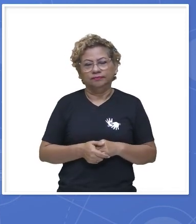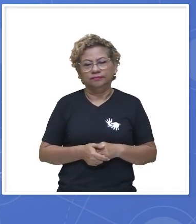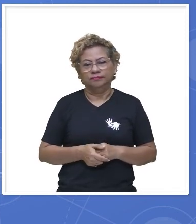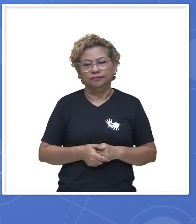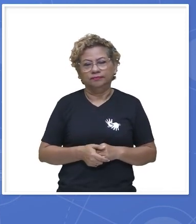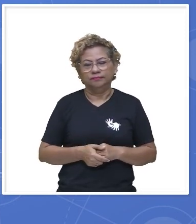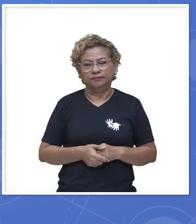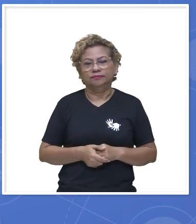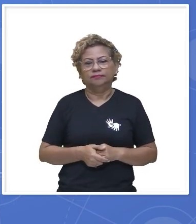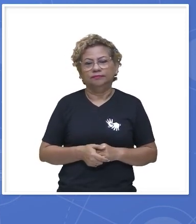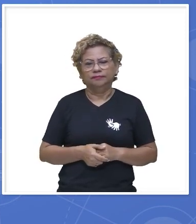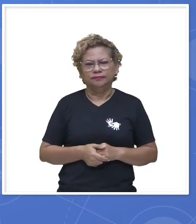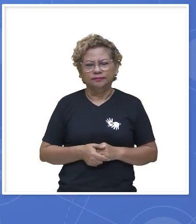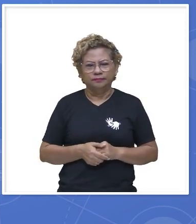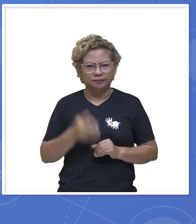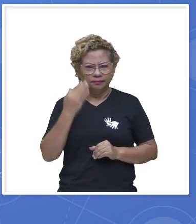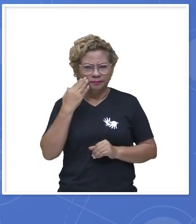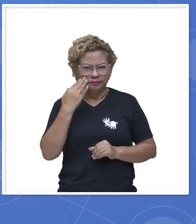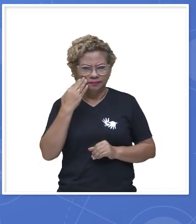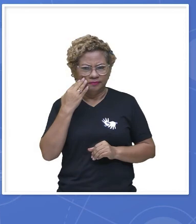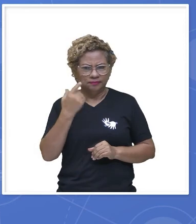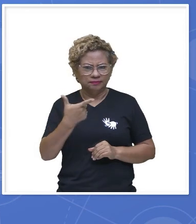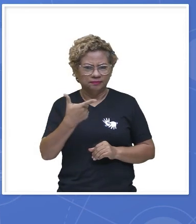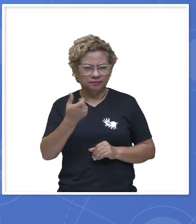Eu tenho 2 termos centrais.